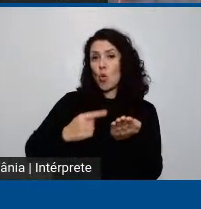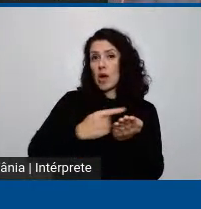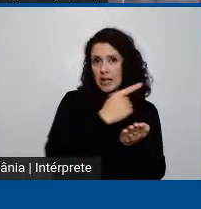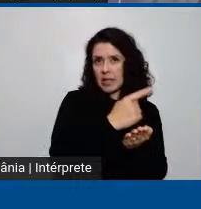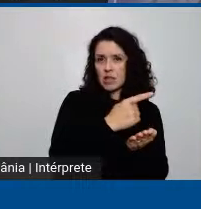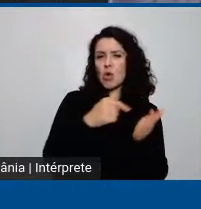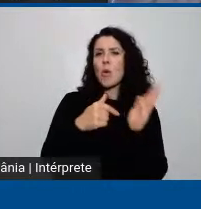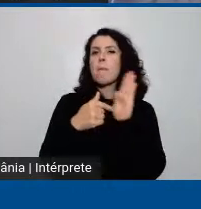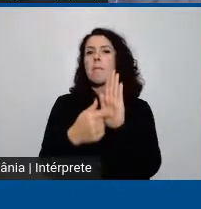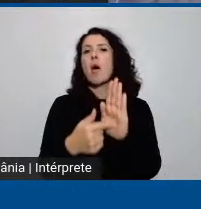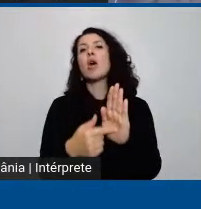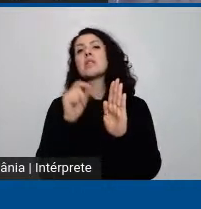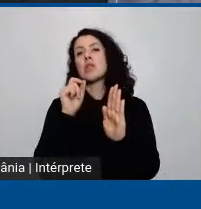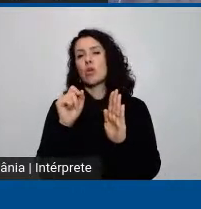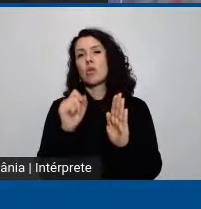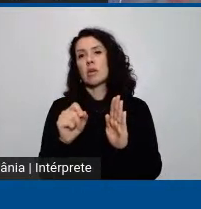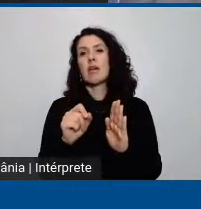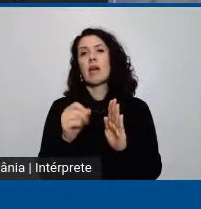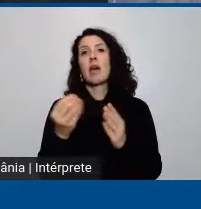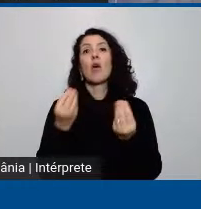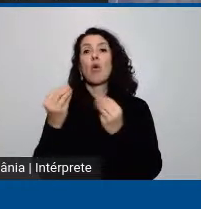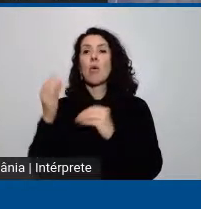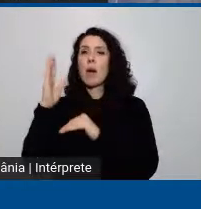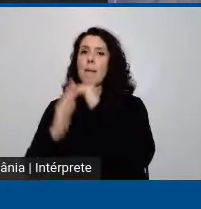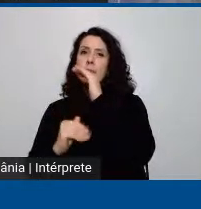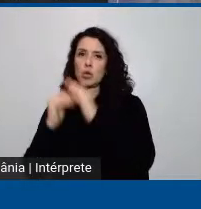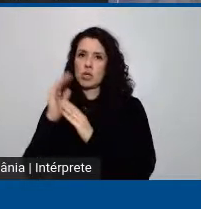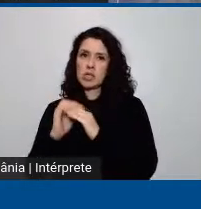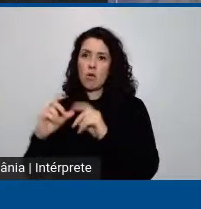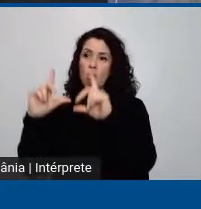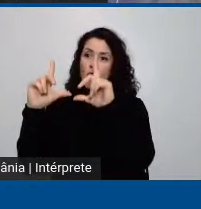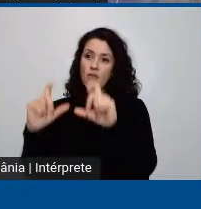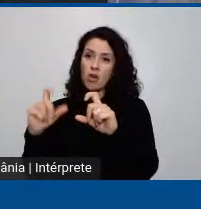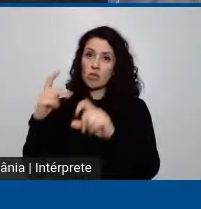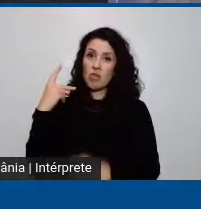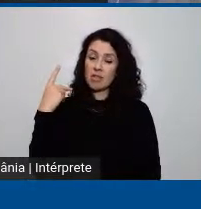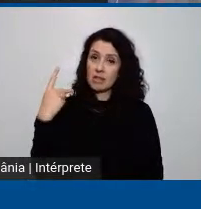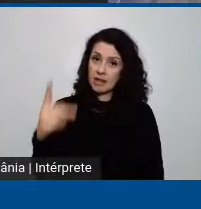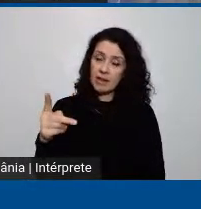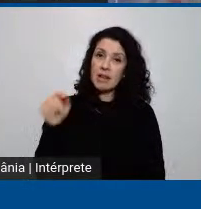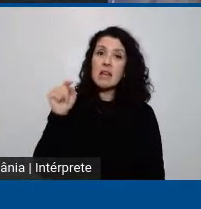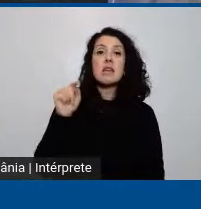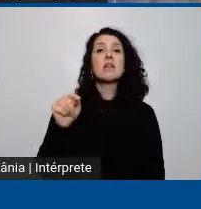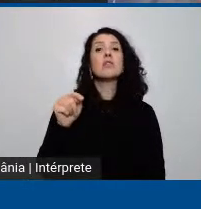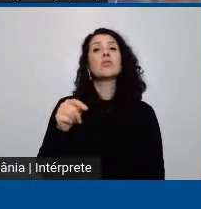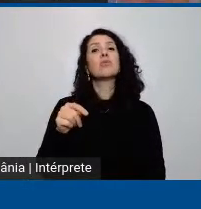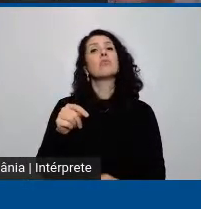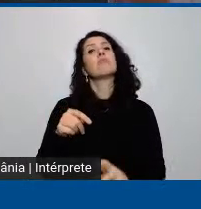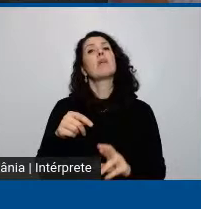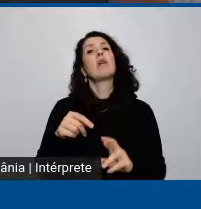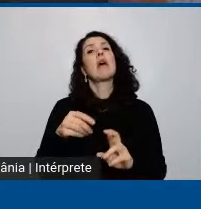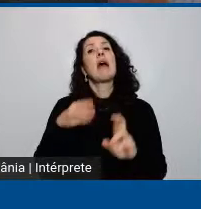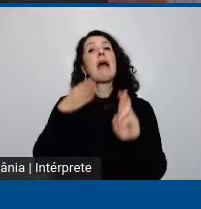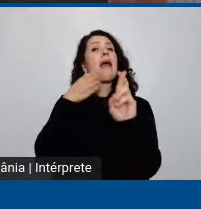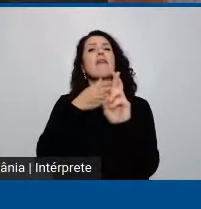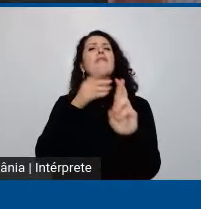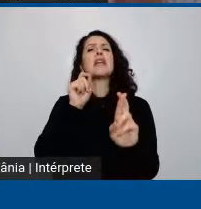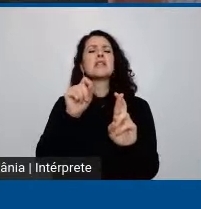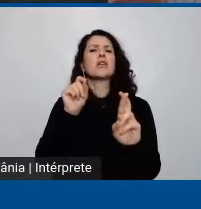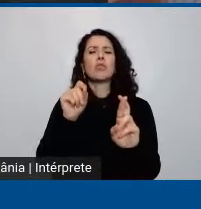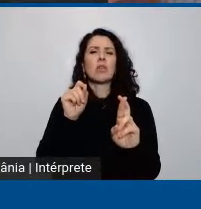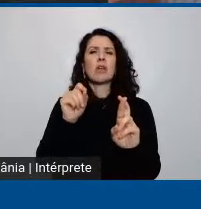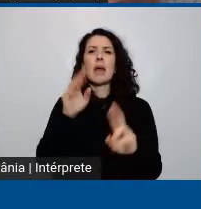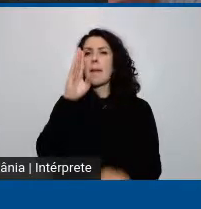de Ferreiros fazem parte desse projeto e, basicamente, servem para referenciar fundamentalmente, né,